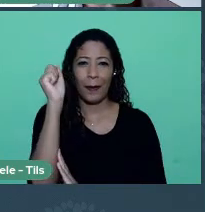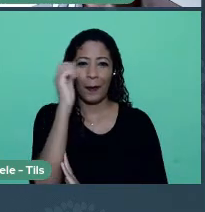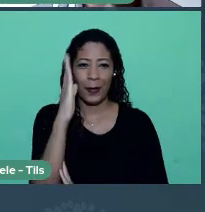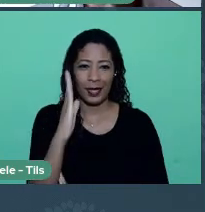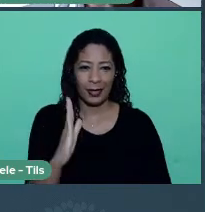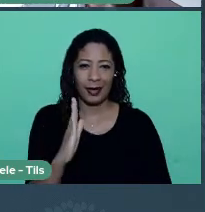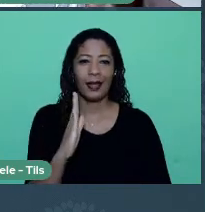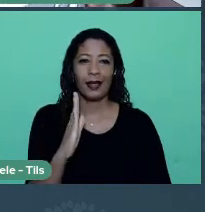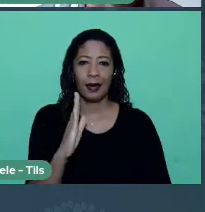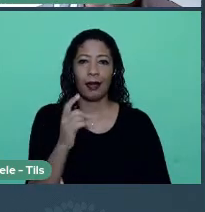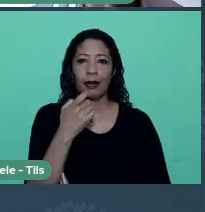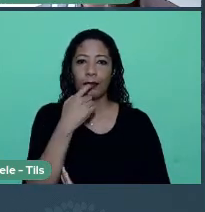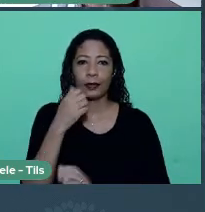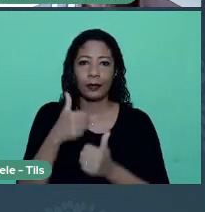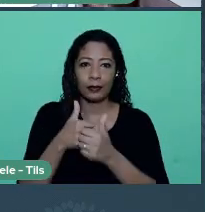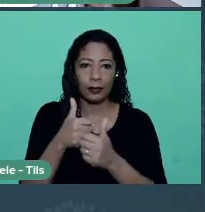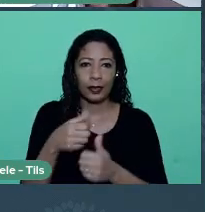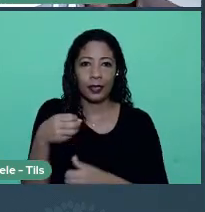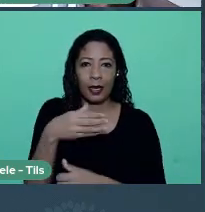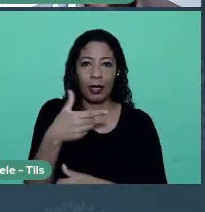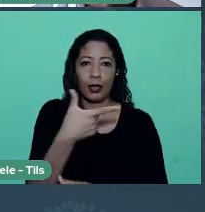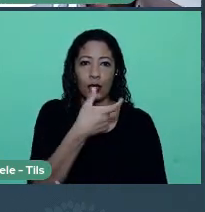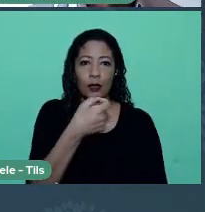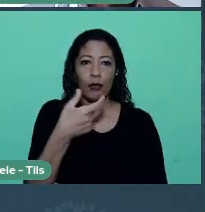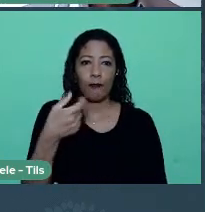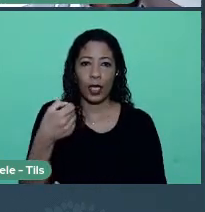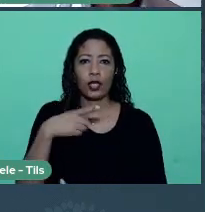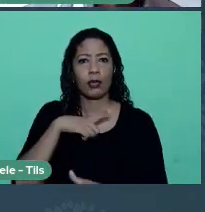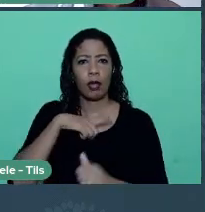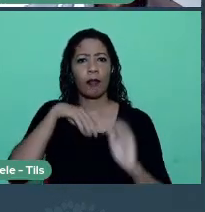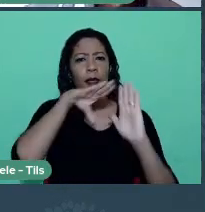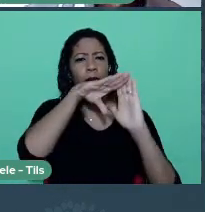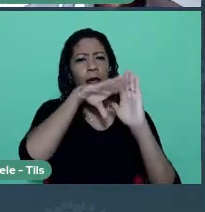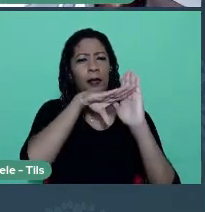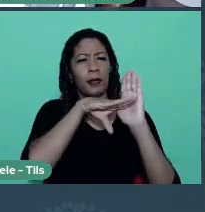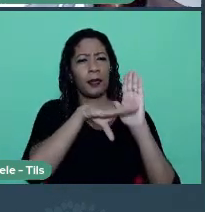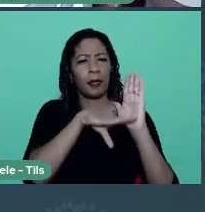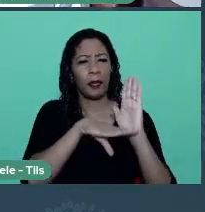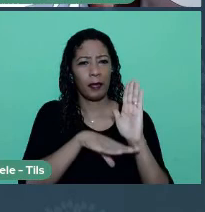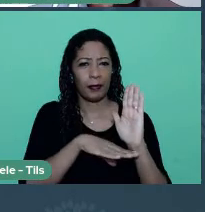recente, 2020, estão aqui listadas, mas eu não vou